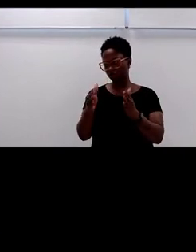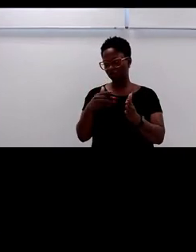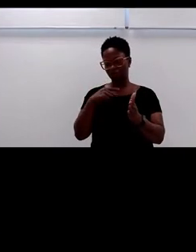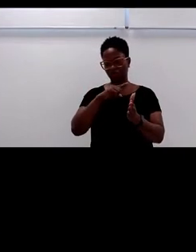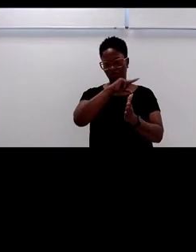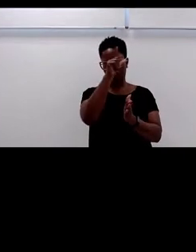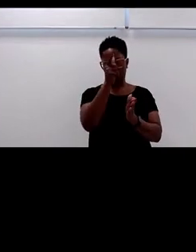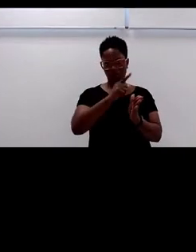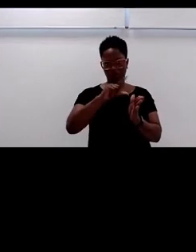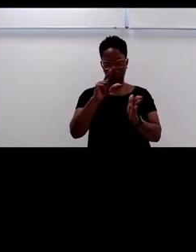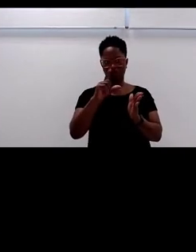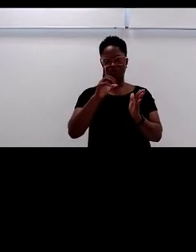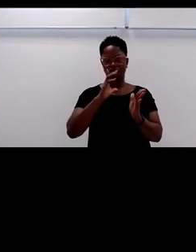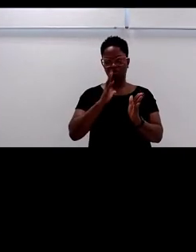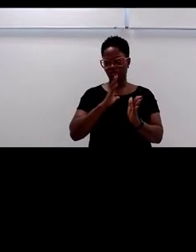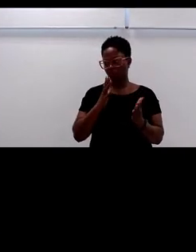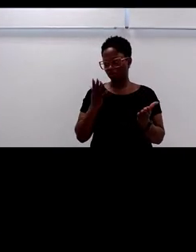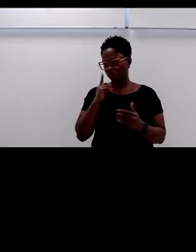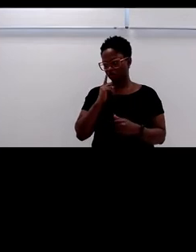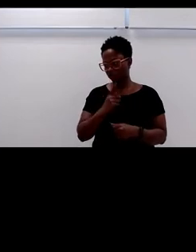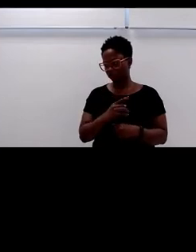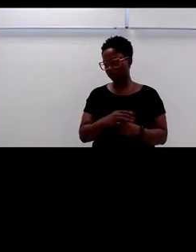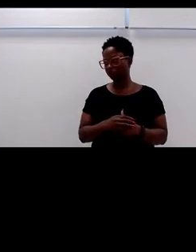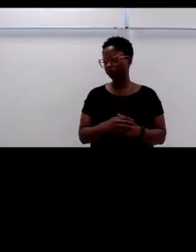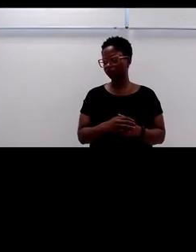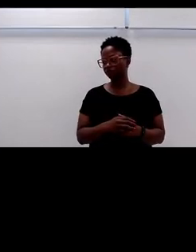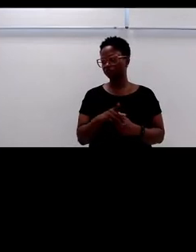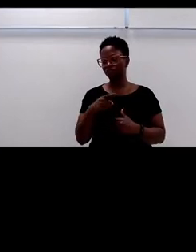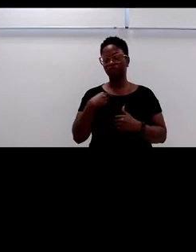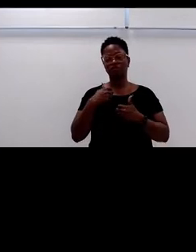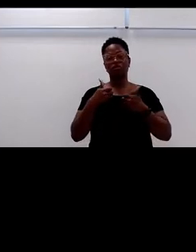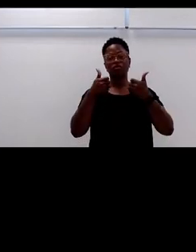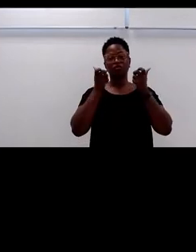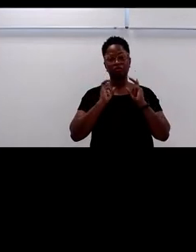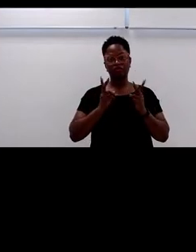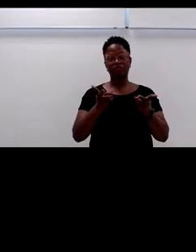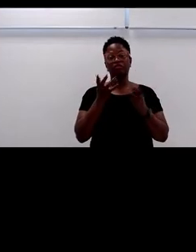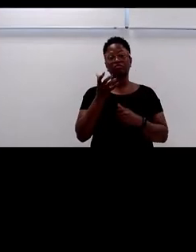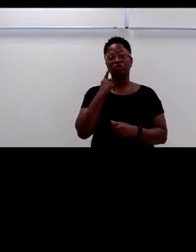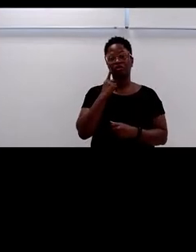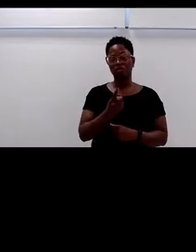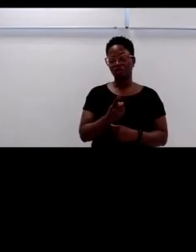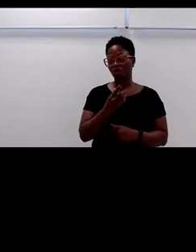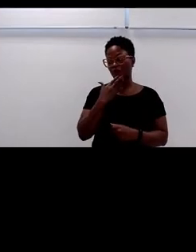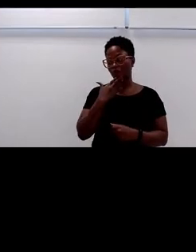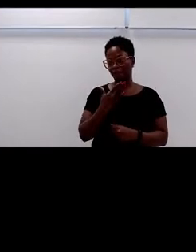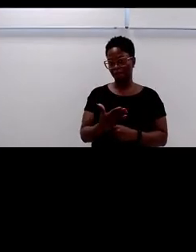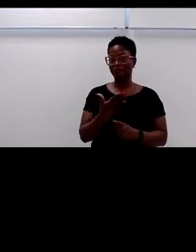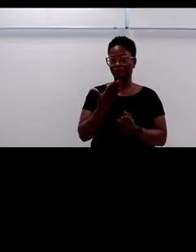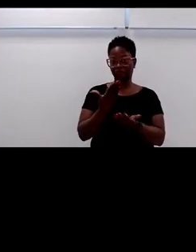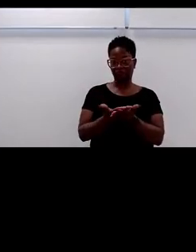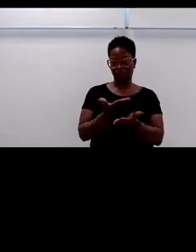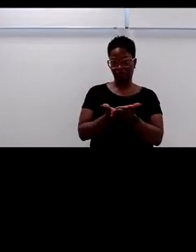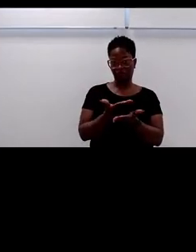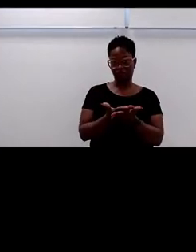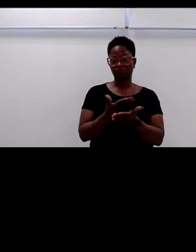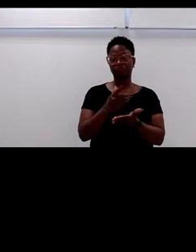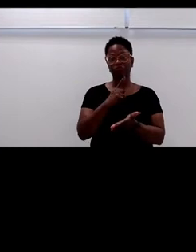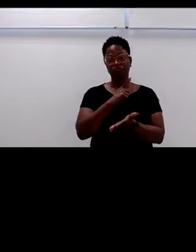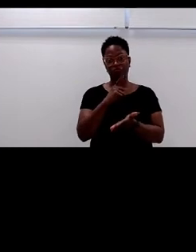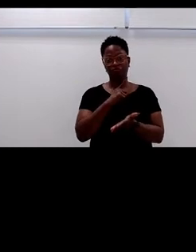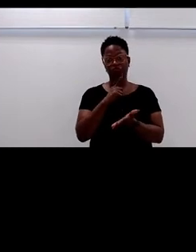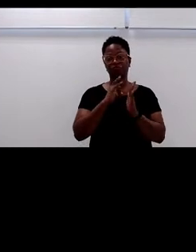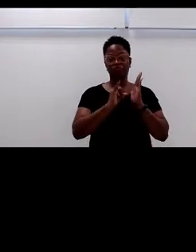aqui. Fazia aula com ele de modelo vivo. A gente sempre queria que ele desse aula de pintura. Quando saiu o edital,